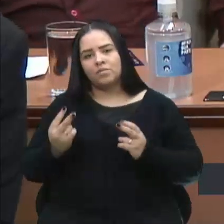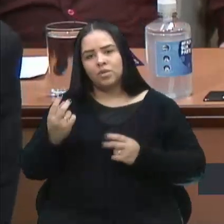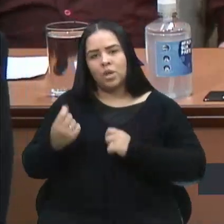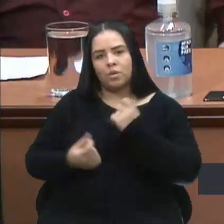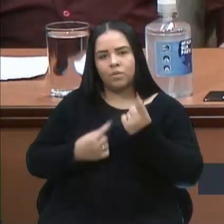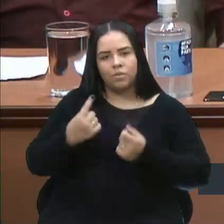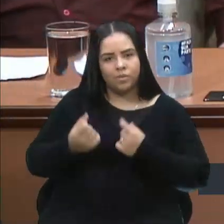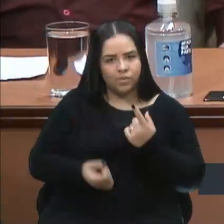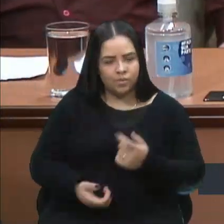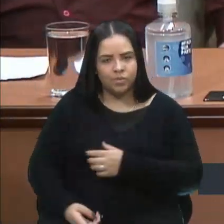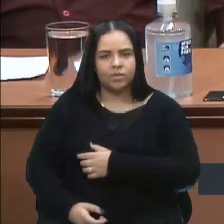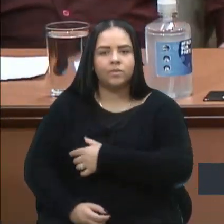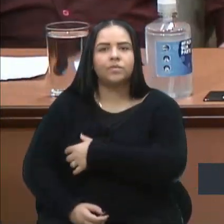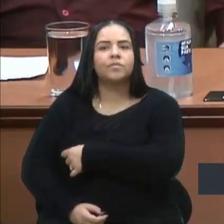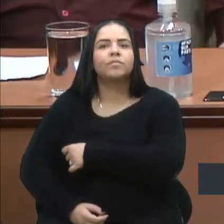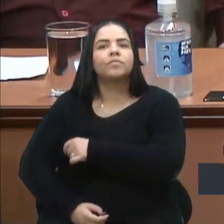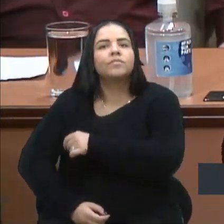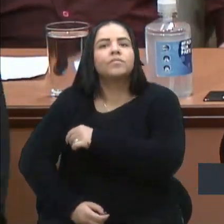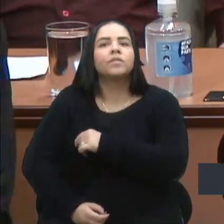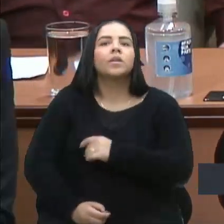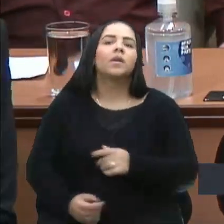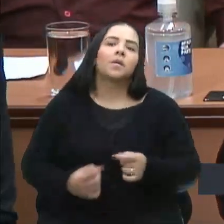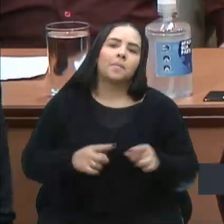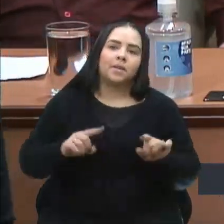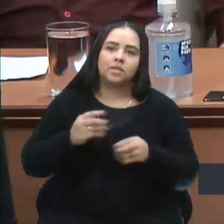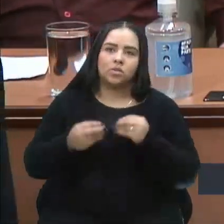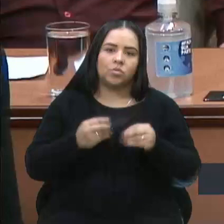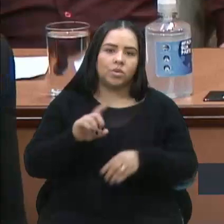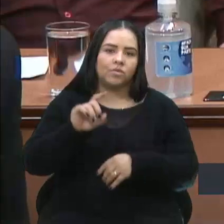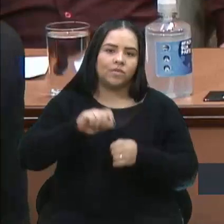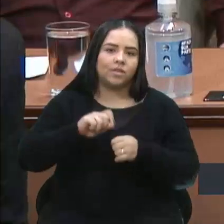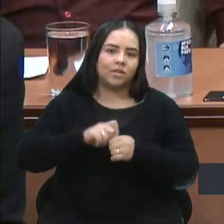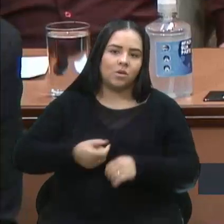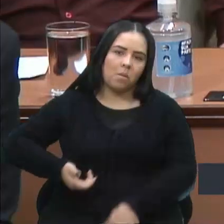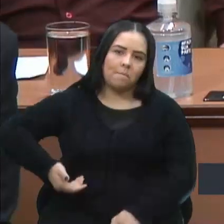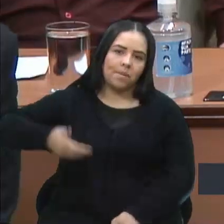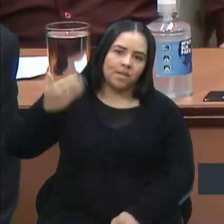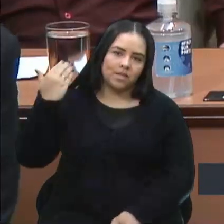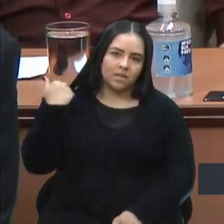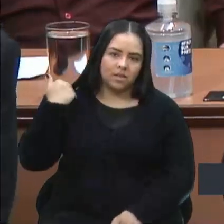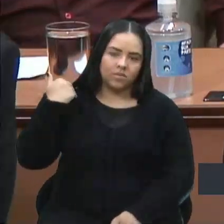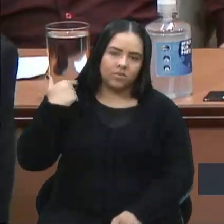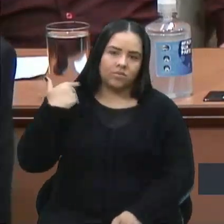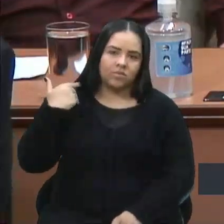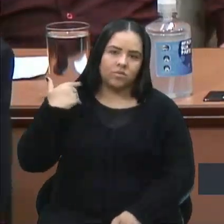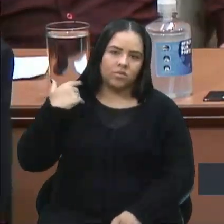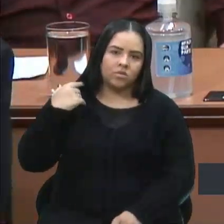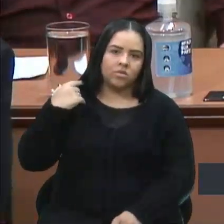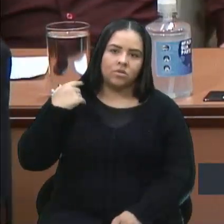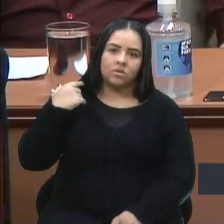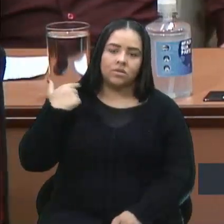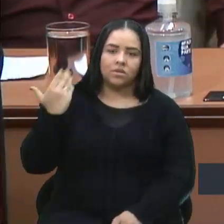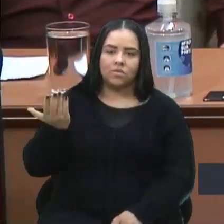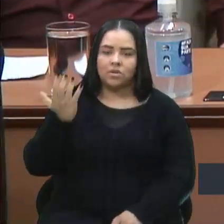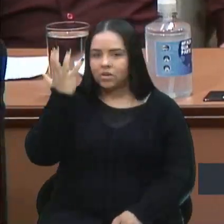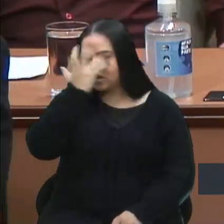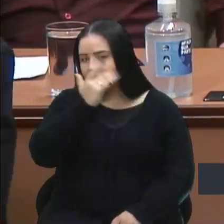necessidade, mas como não foram realizados no passado, sobrou para o prefeito